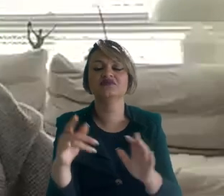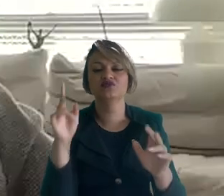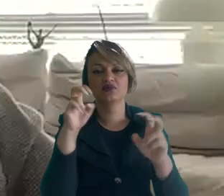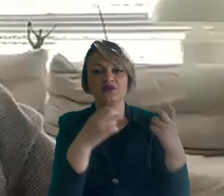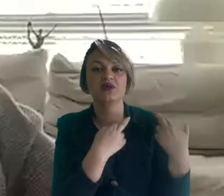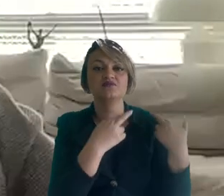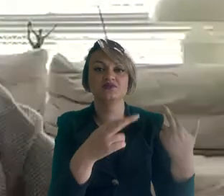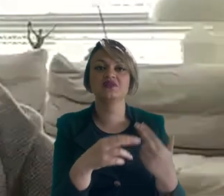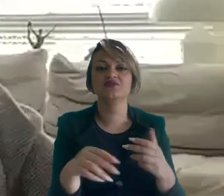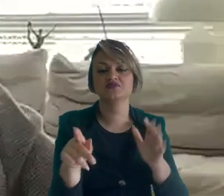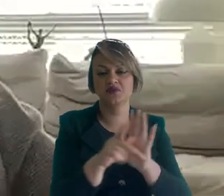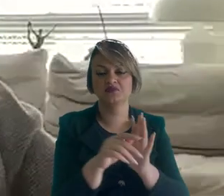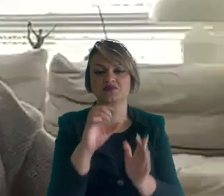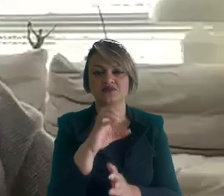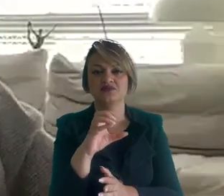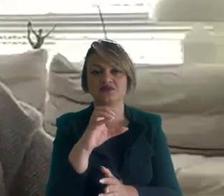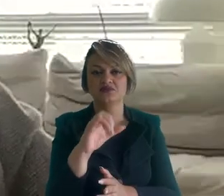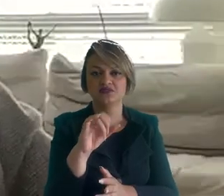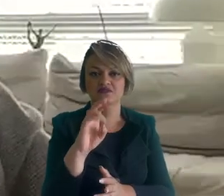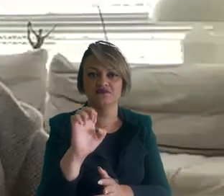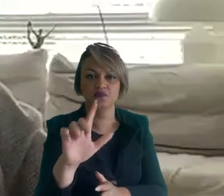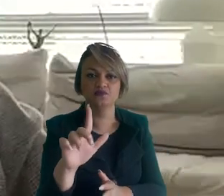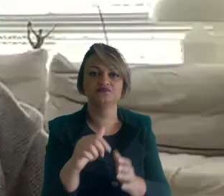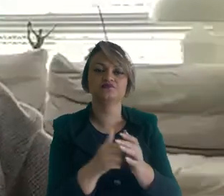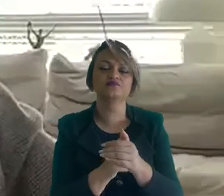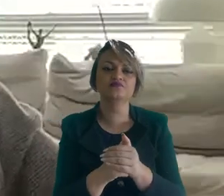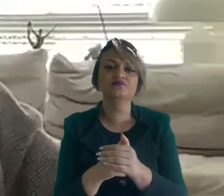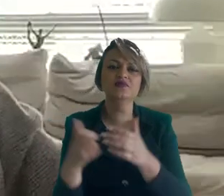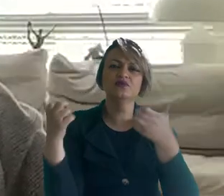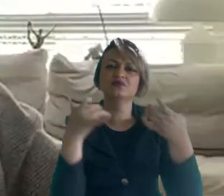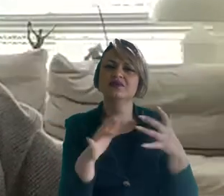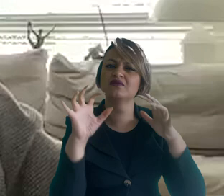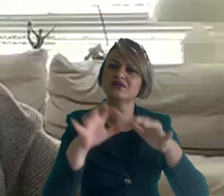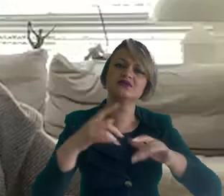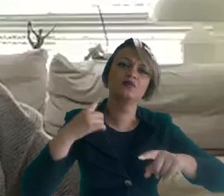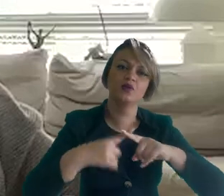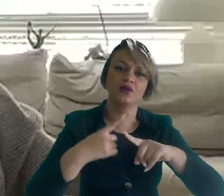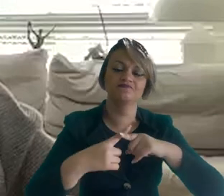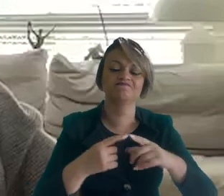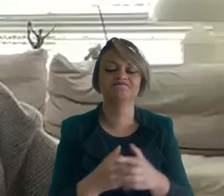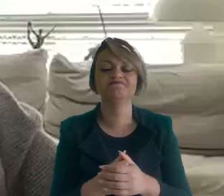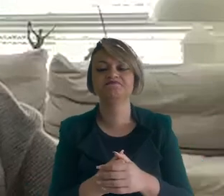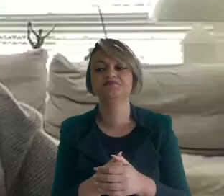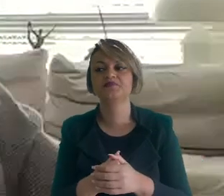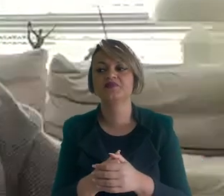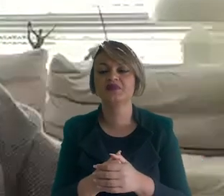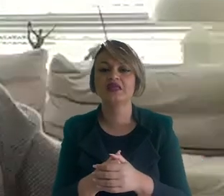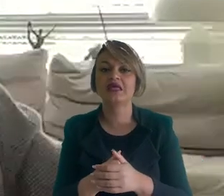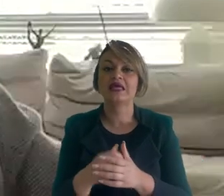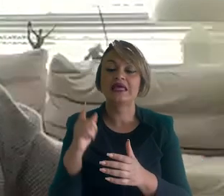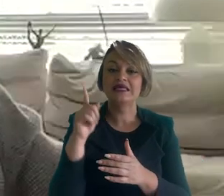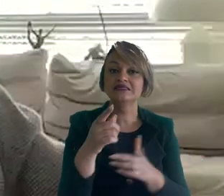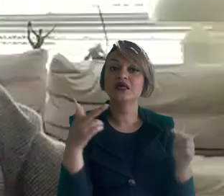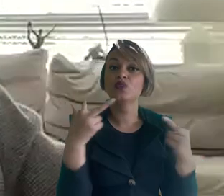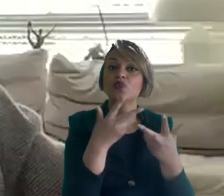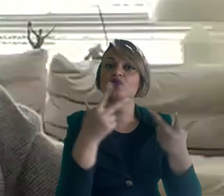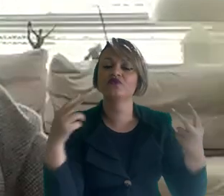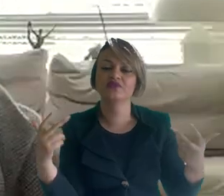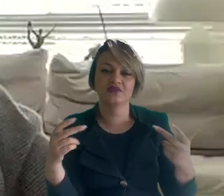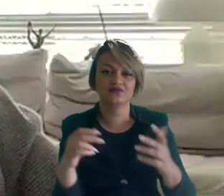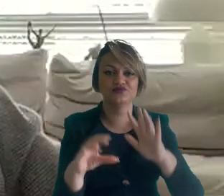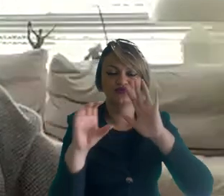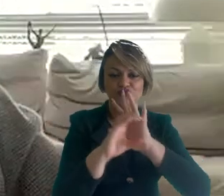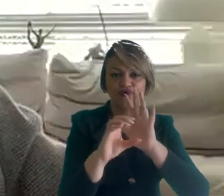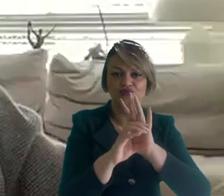responsabilidade civil e que que eu quero dizer com isso eu quero dizer com isso que essa novidade do